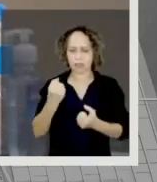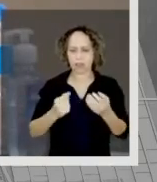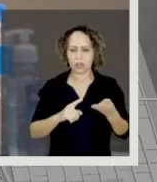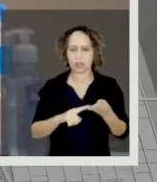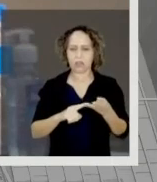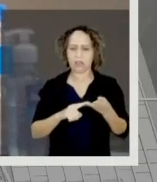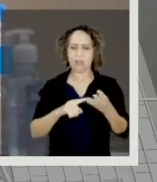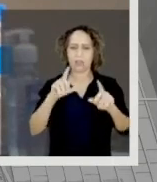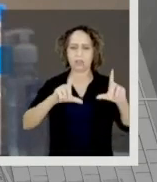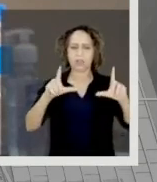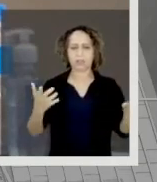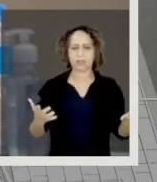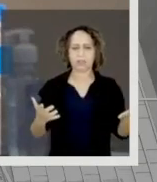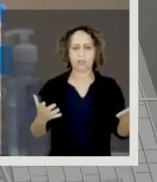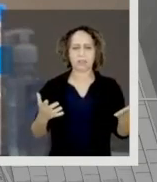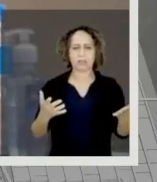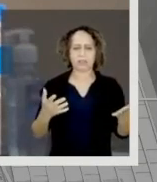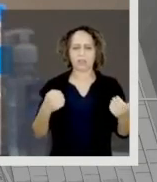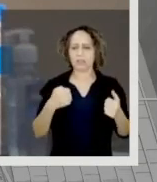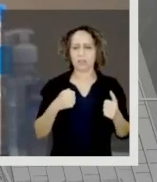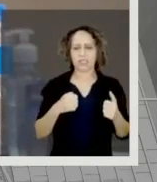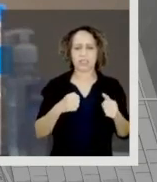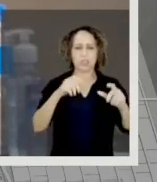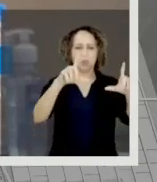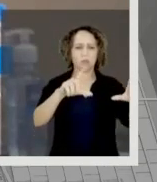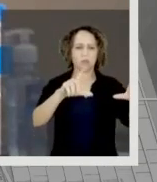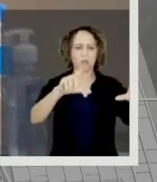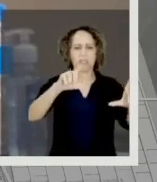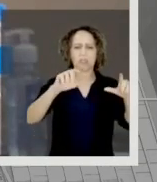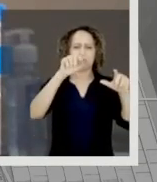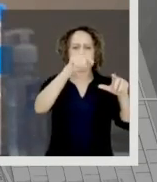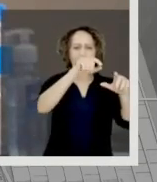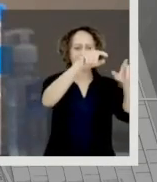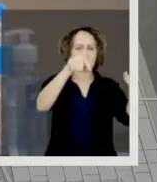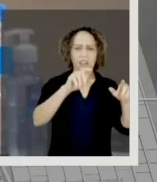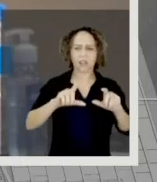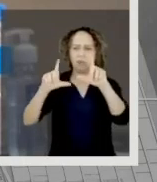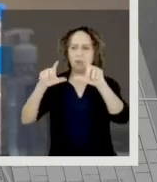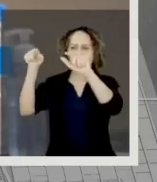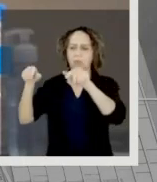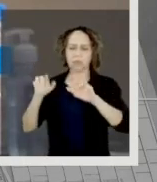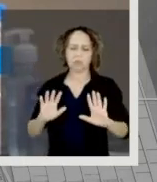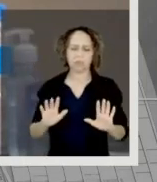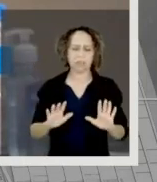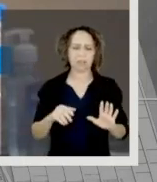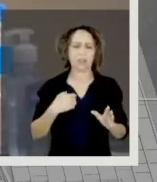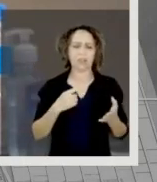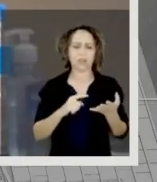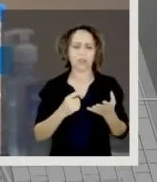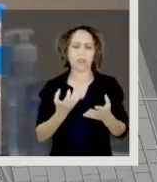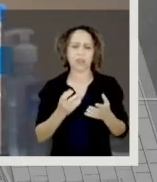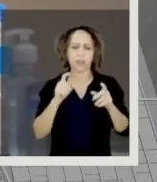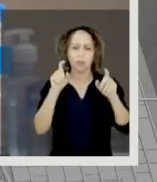caciques PMDBistas, coincidentemente envolvidos em escândalos de corrupção, estão querendo abandonar o barco. E nem pode se